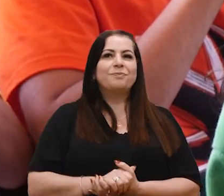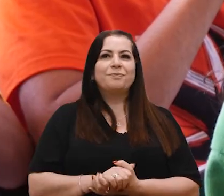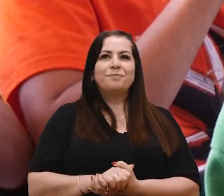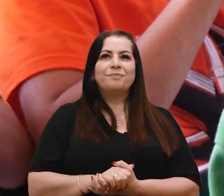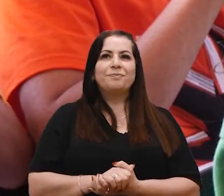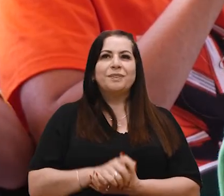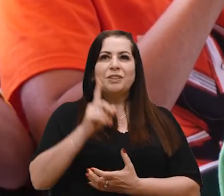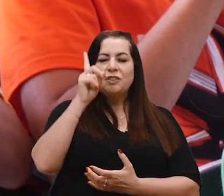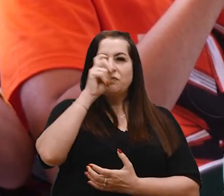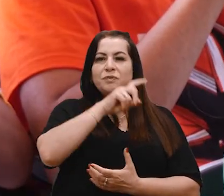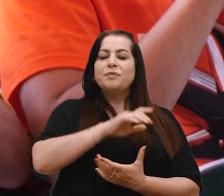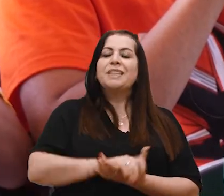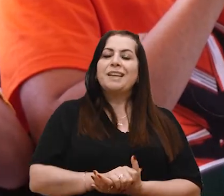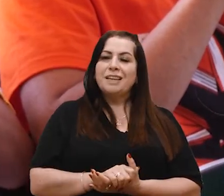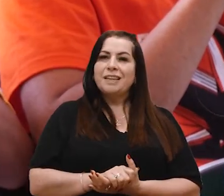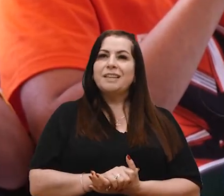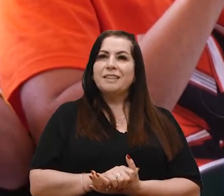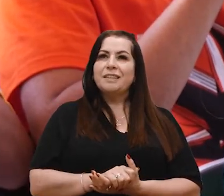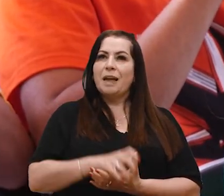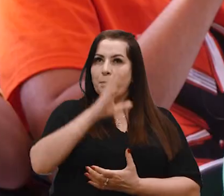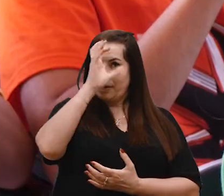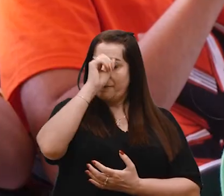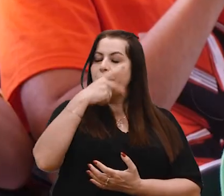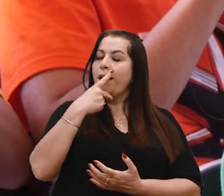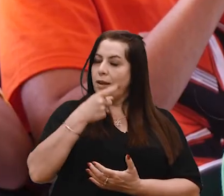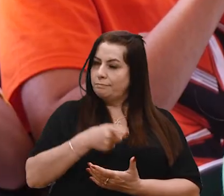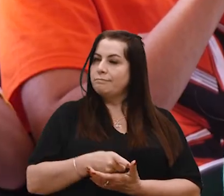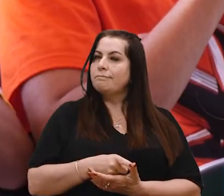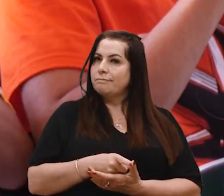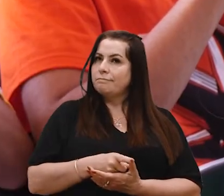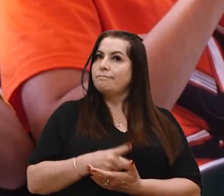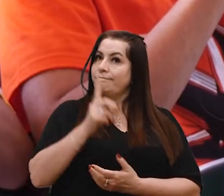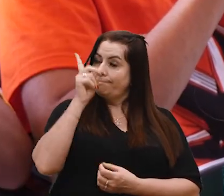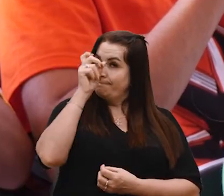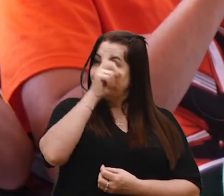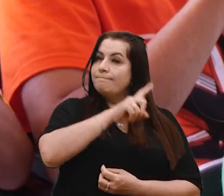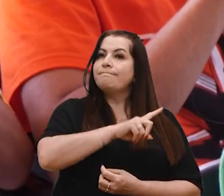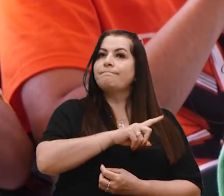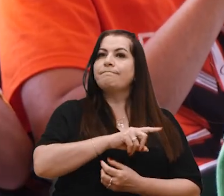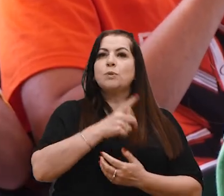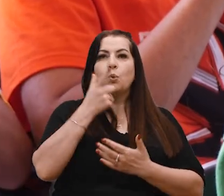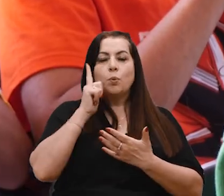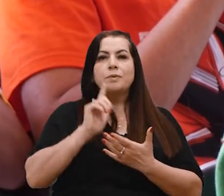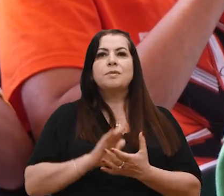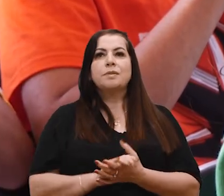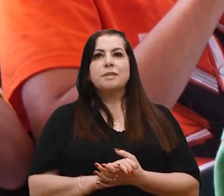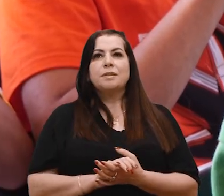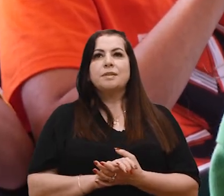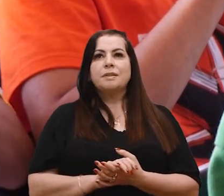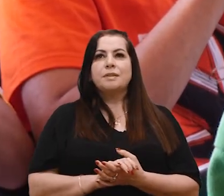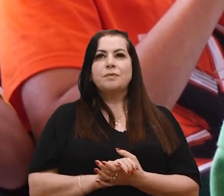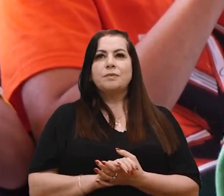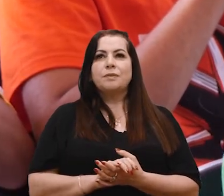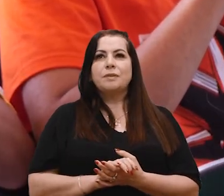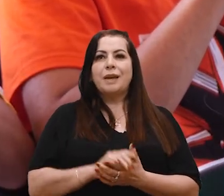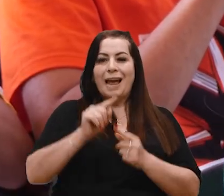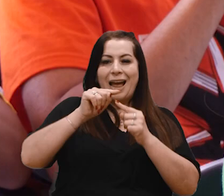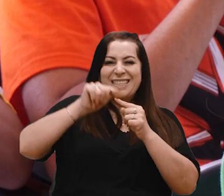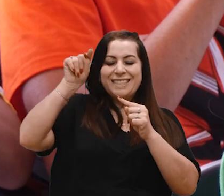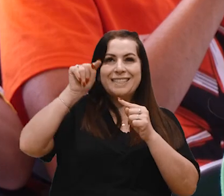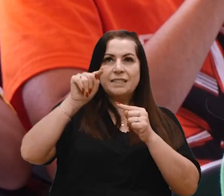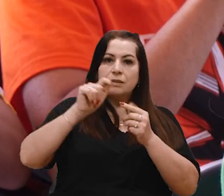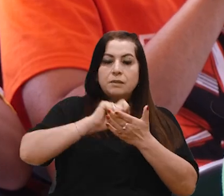tempos? Na dificuldade foi aprender a falar. Foi muito difícil conseguir